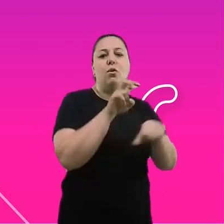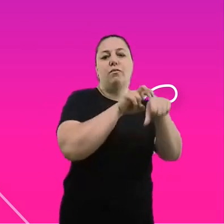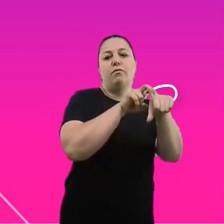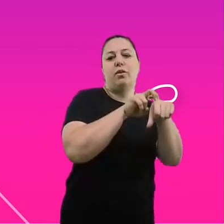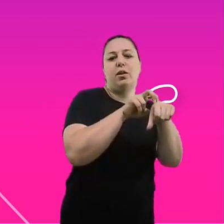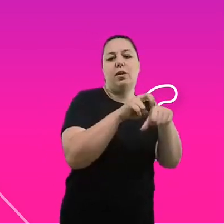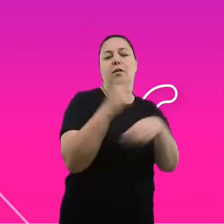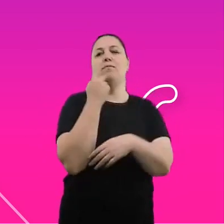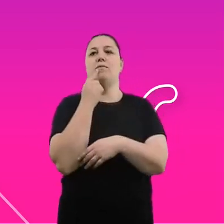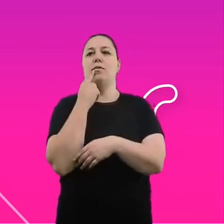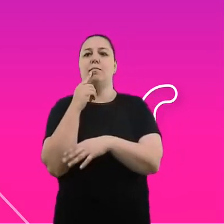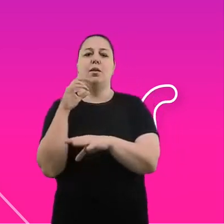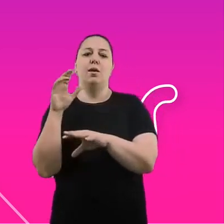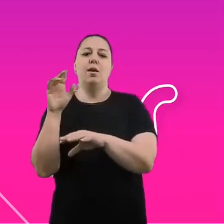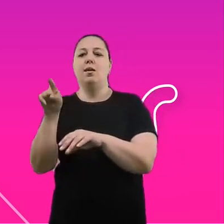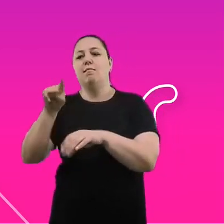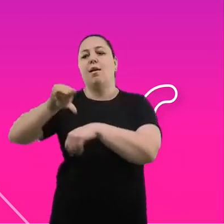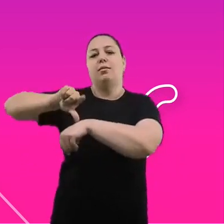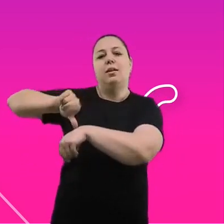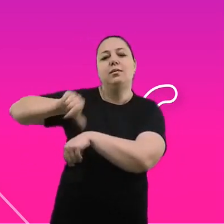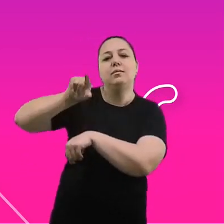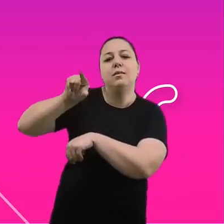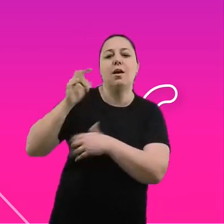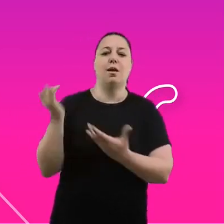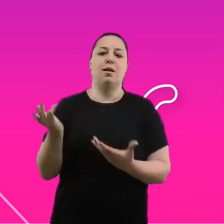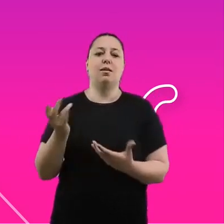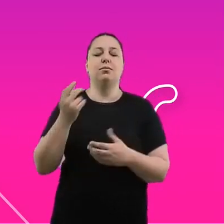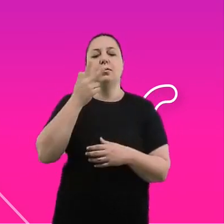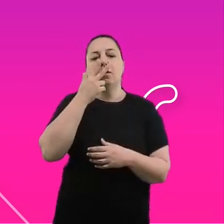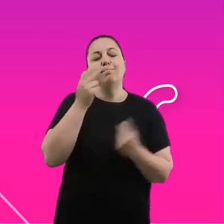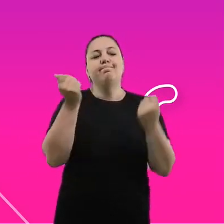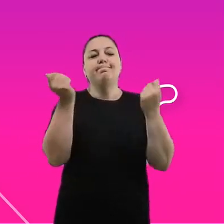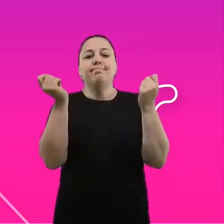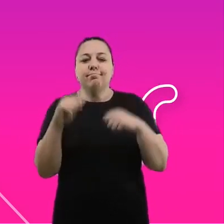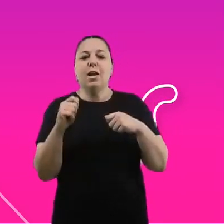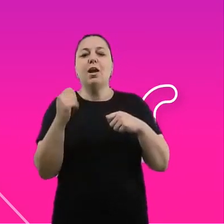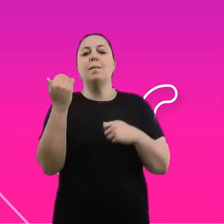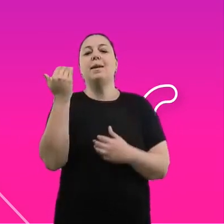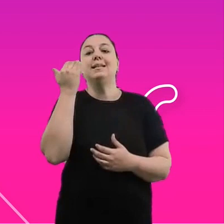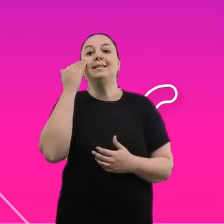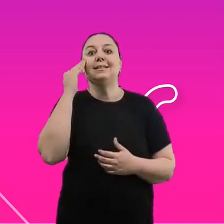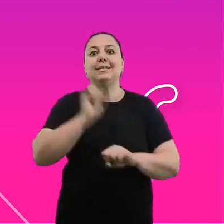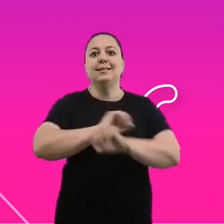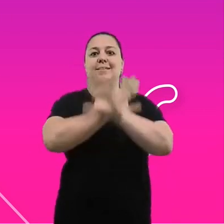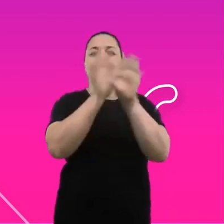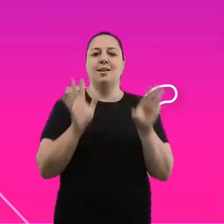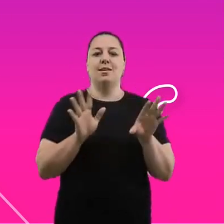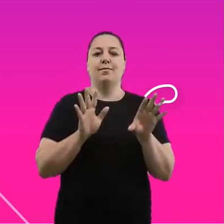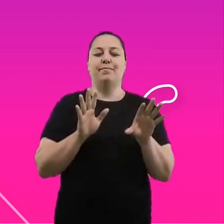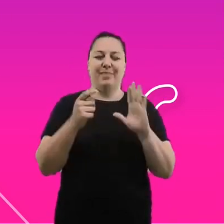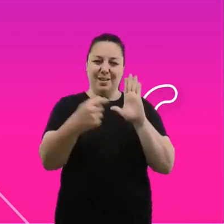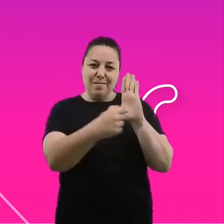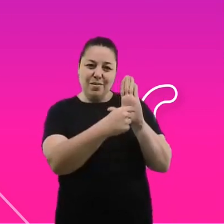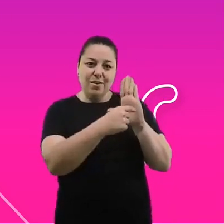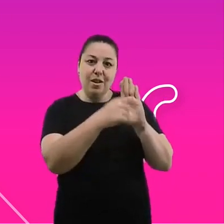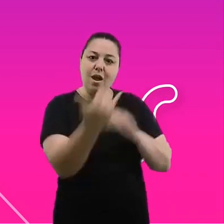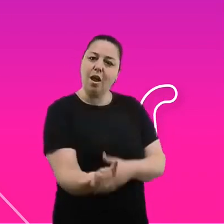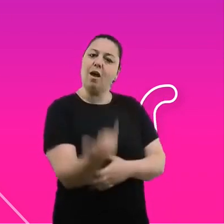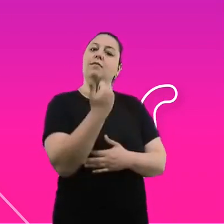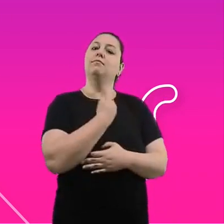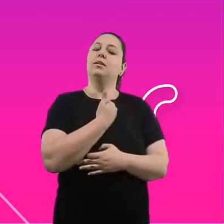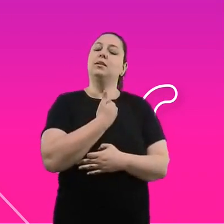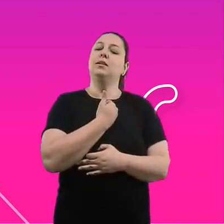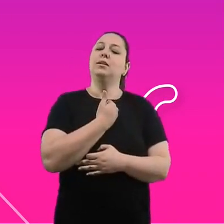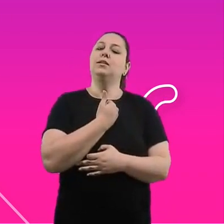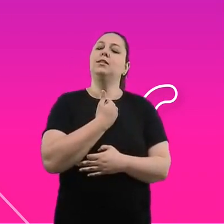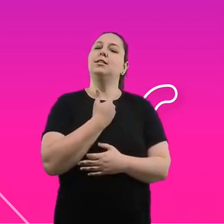que o juiz está em atraso naquela fase do processo. E, com isso, nos alerta sobre o escoamento de um determinado